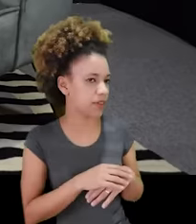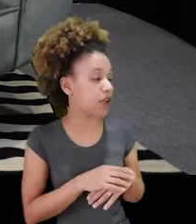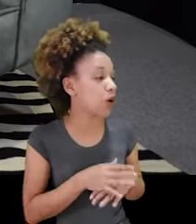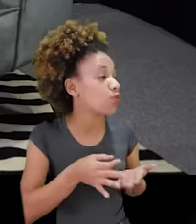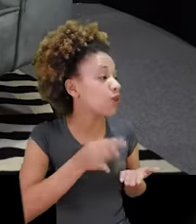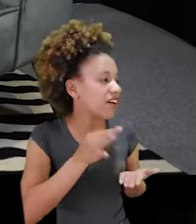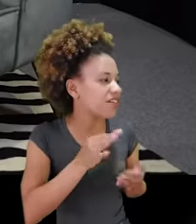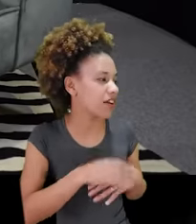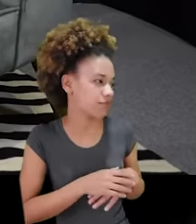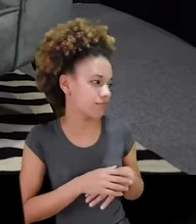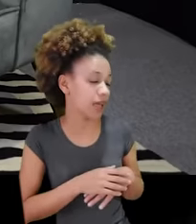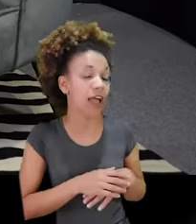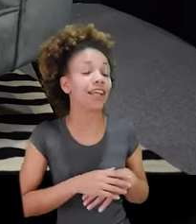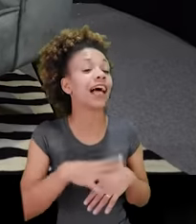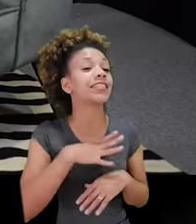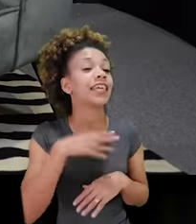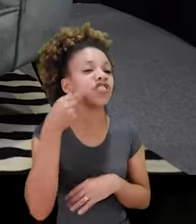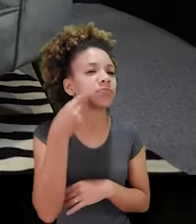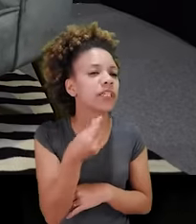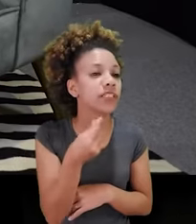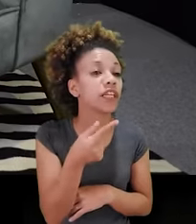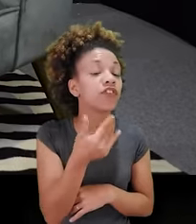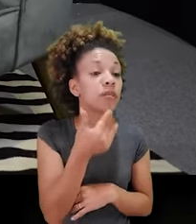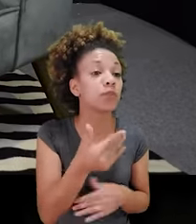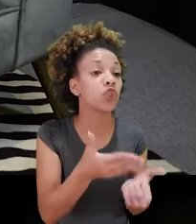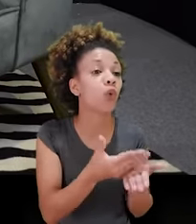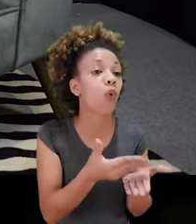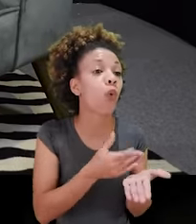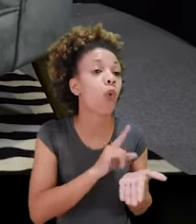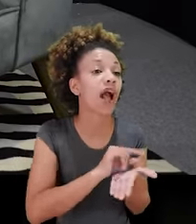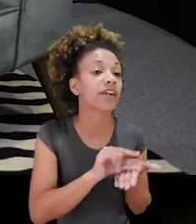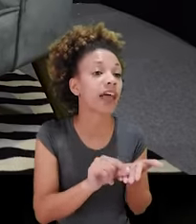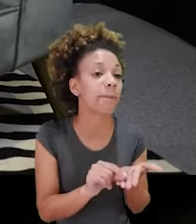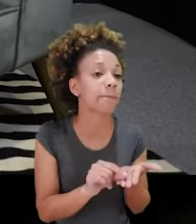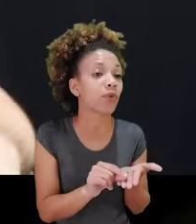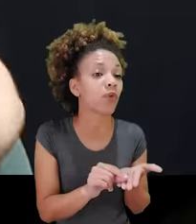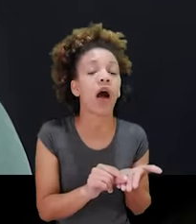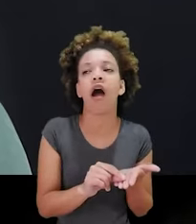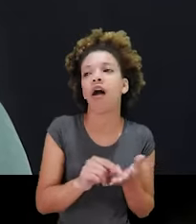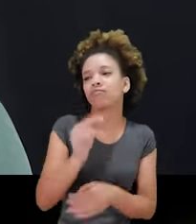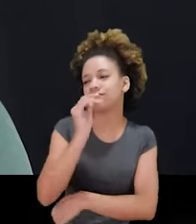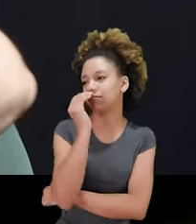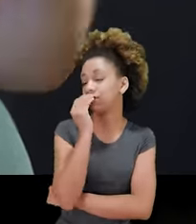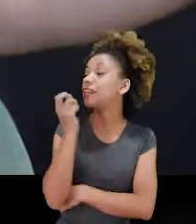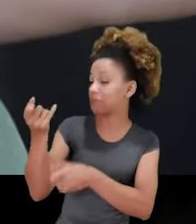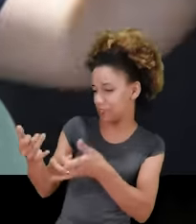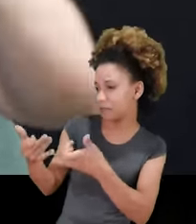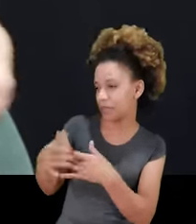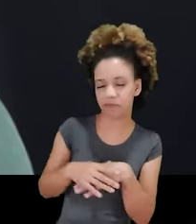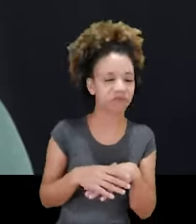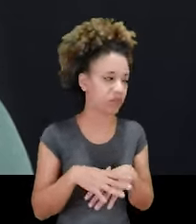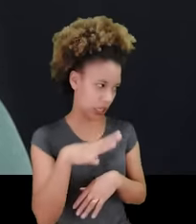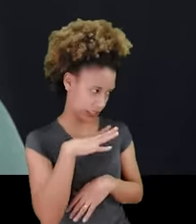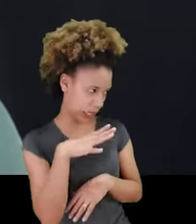Do café que a gente parou na cidadezinha. Eu não me lembro. Você pediu o cardápio. Ah, então, nossa. A gente parou